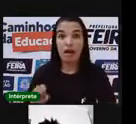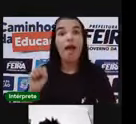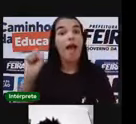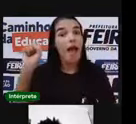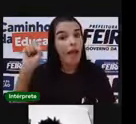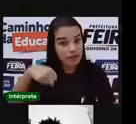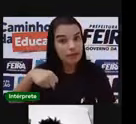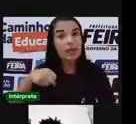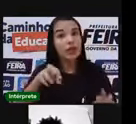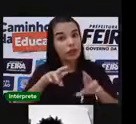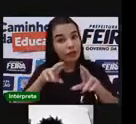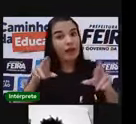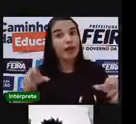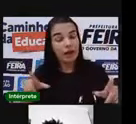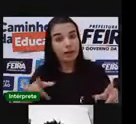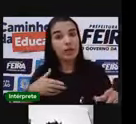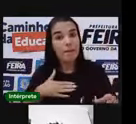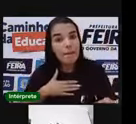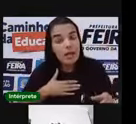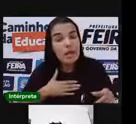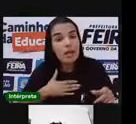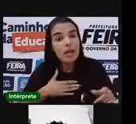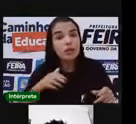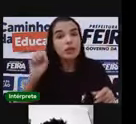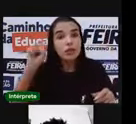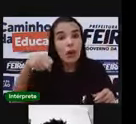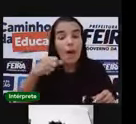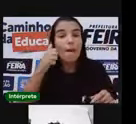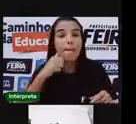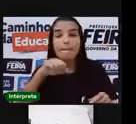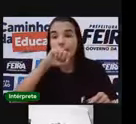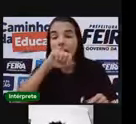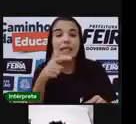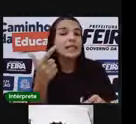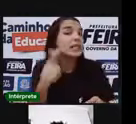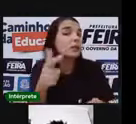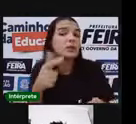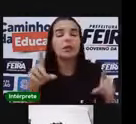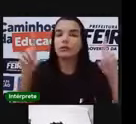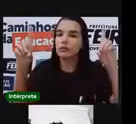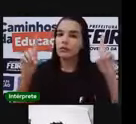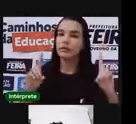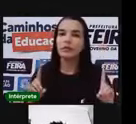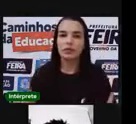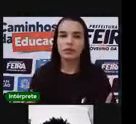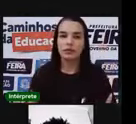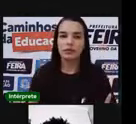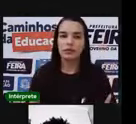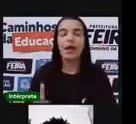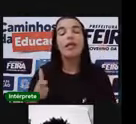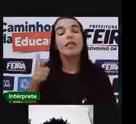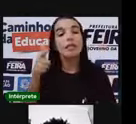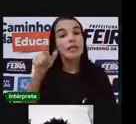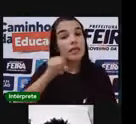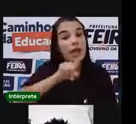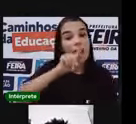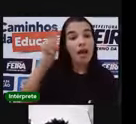de Francisco, não é? Ela também é a outra, e todo outro tão precisa,